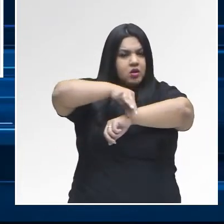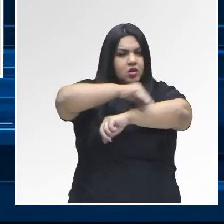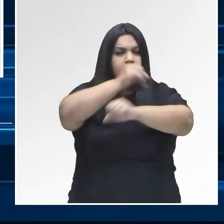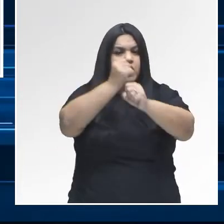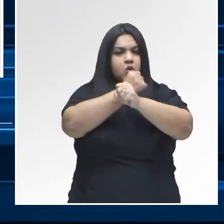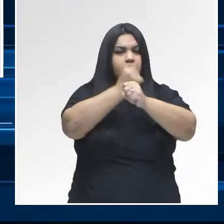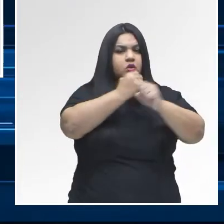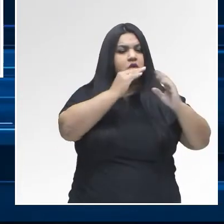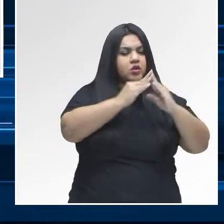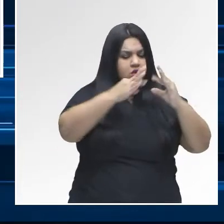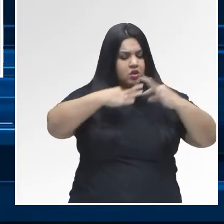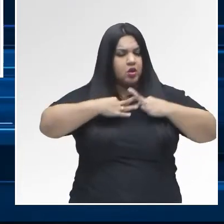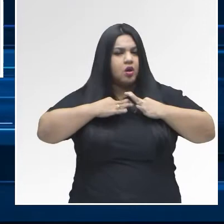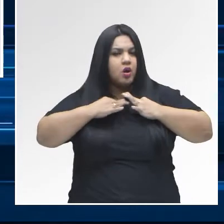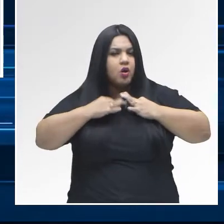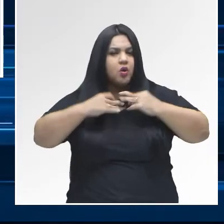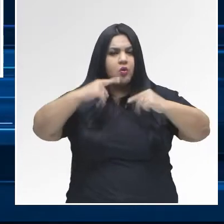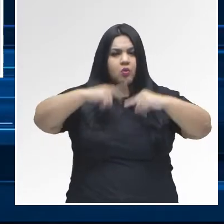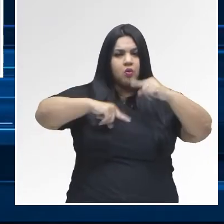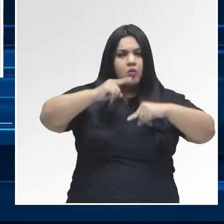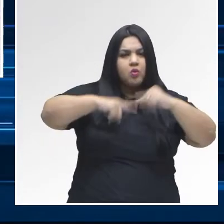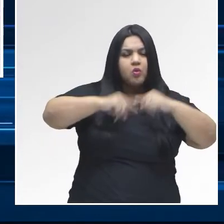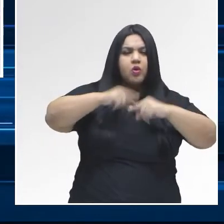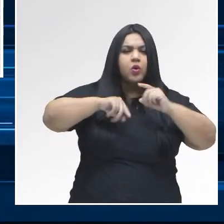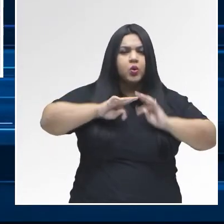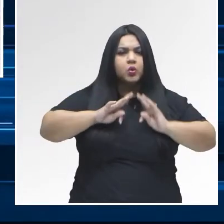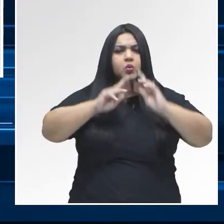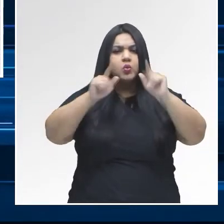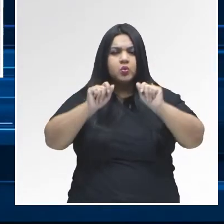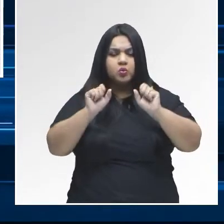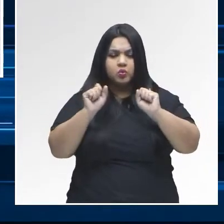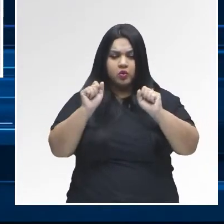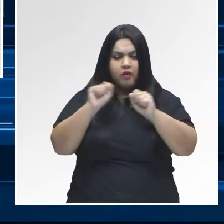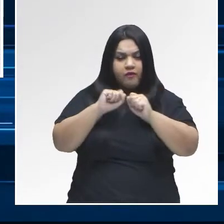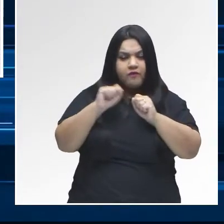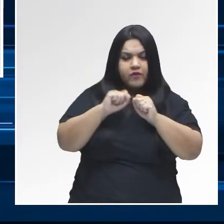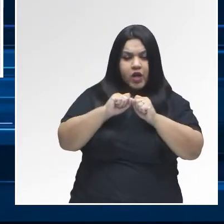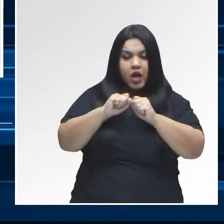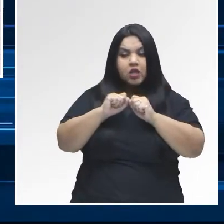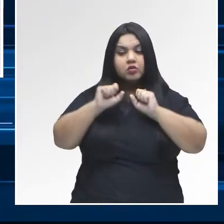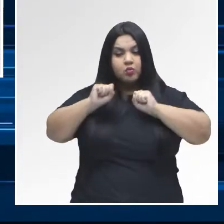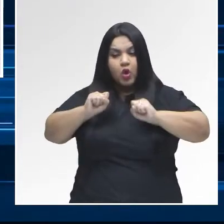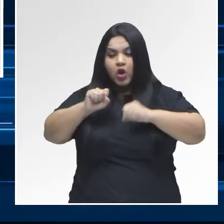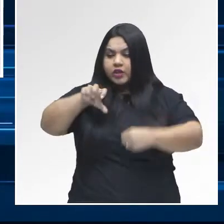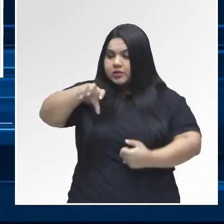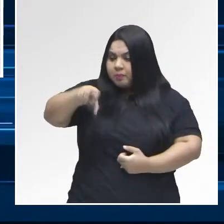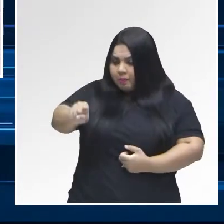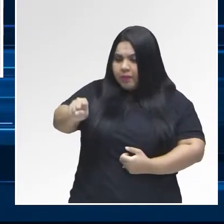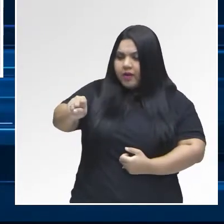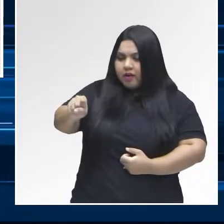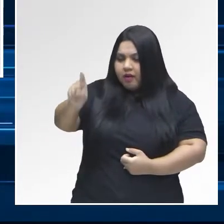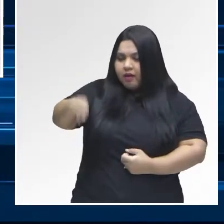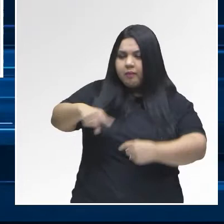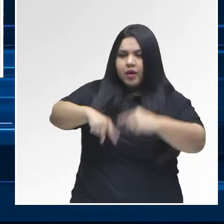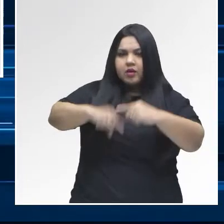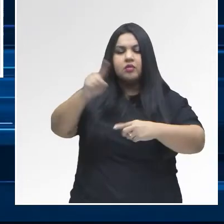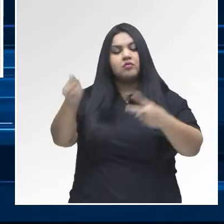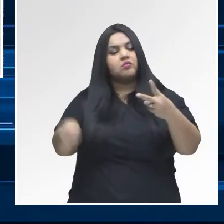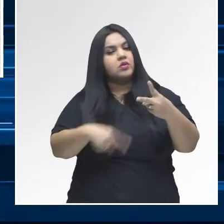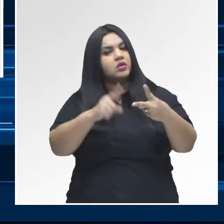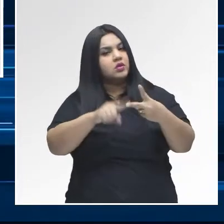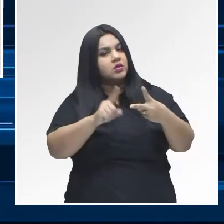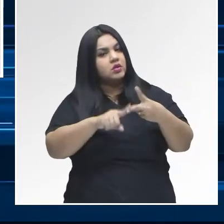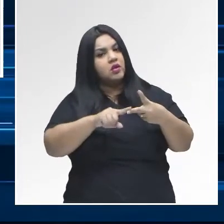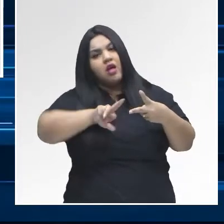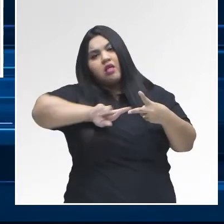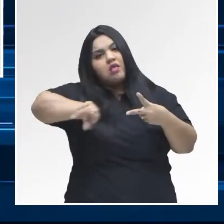casas, vestimentas, objetos. Tudo que um povo produz que é físico é cultura material. Mas também tem a questão da